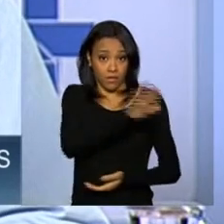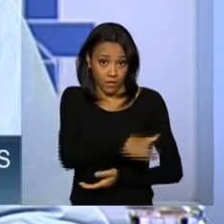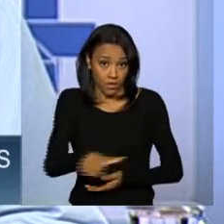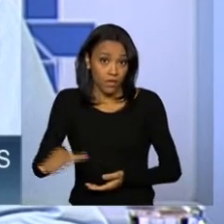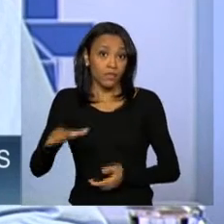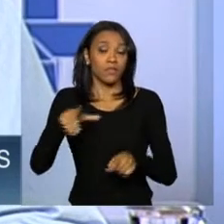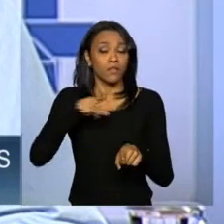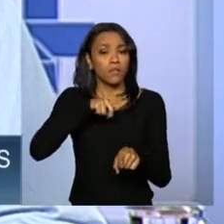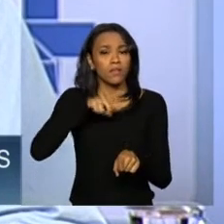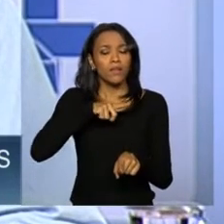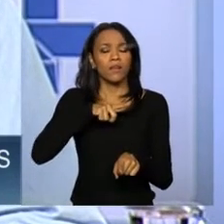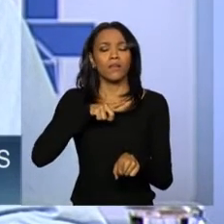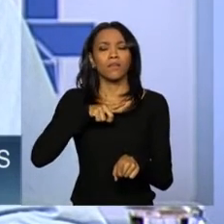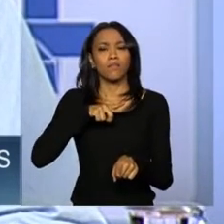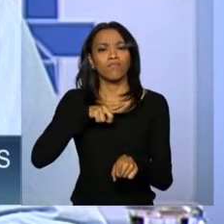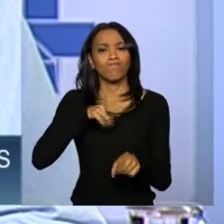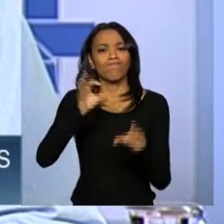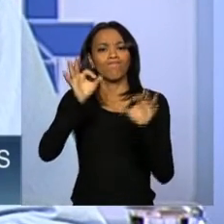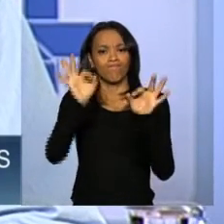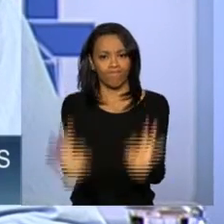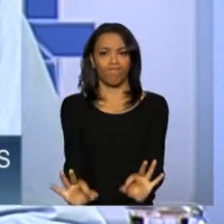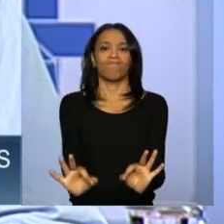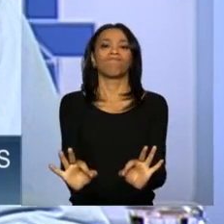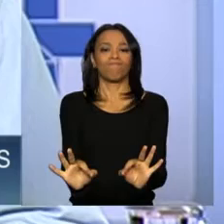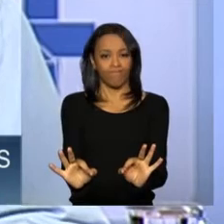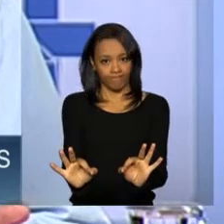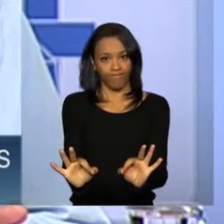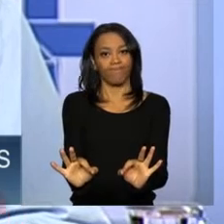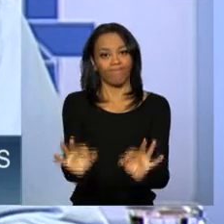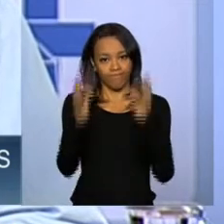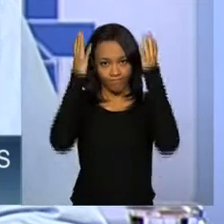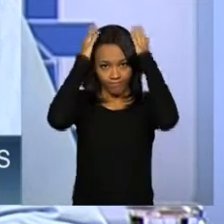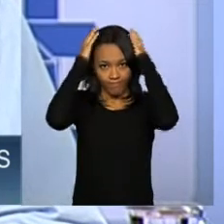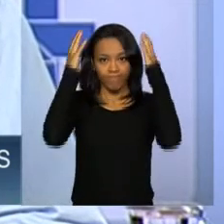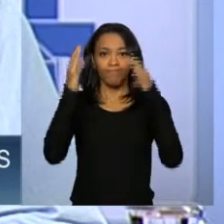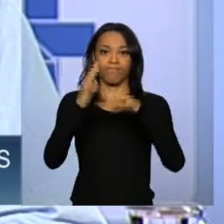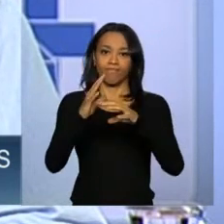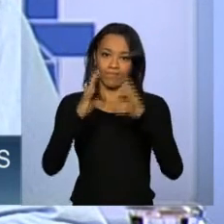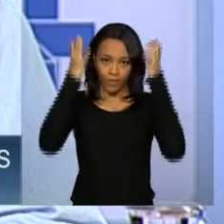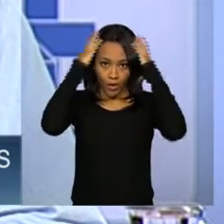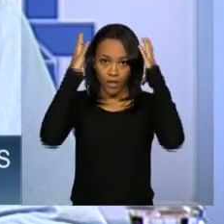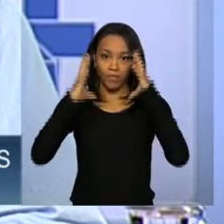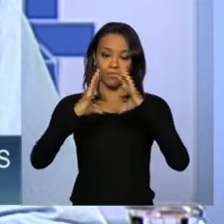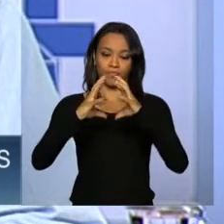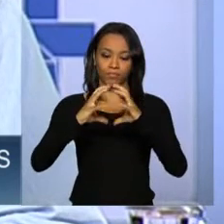ser realmente as que têm microcefalia.